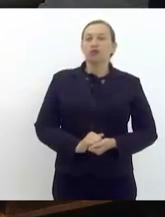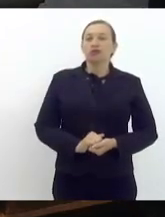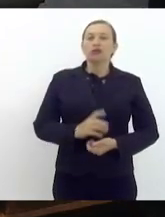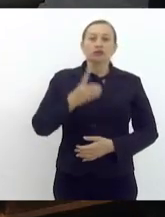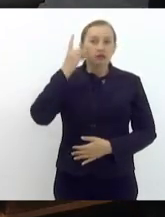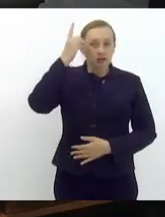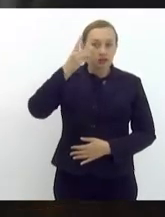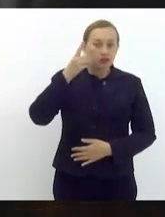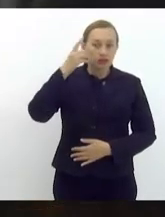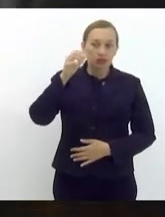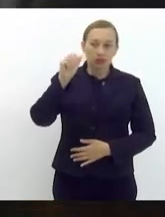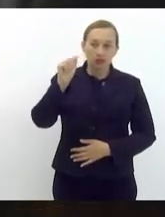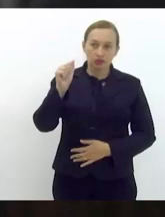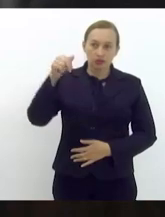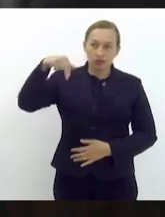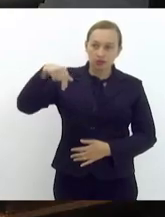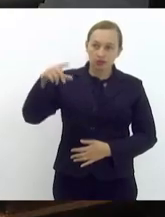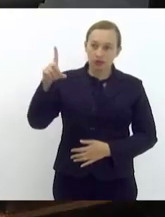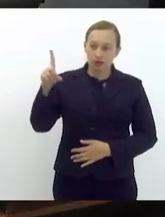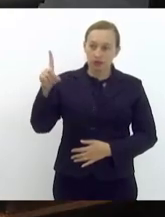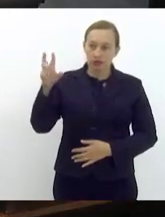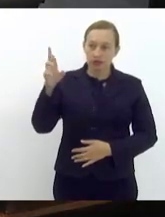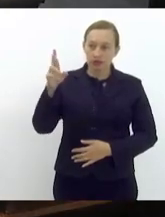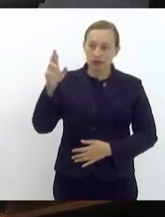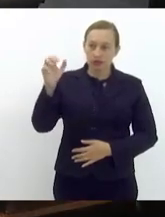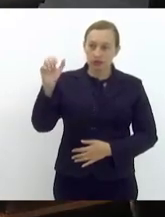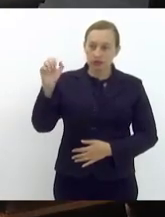Deputado Andrezinho Siciliano.